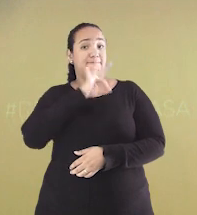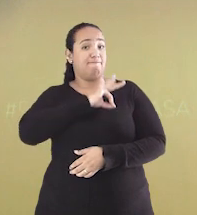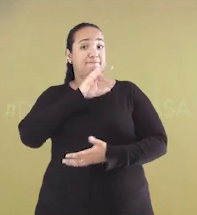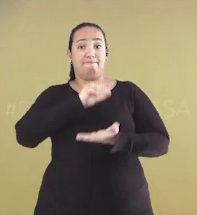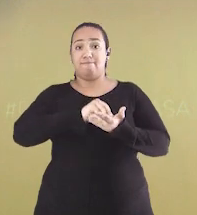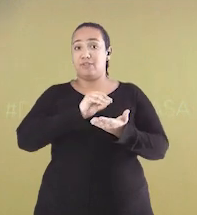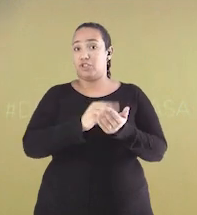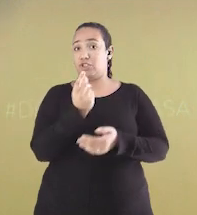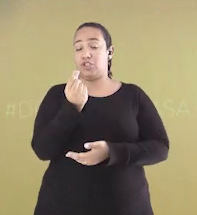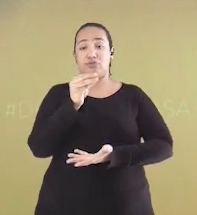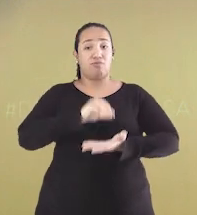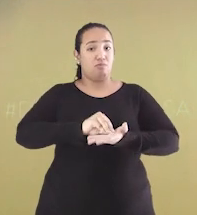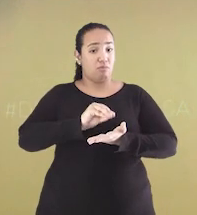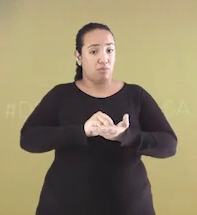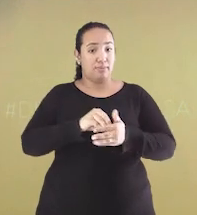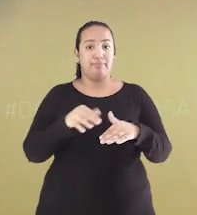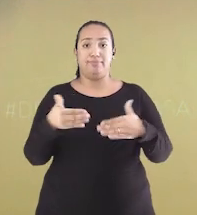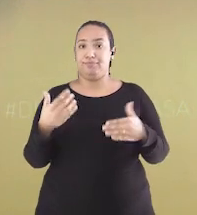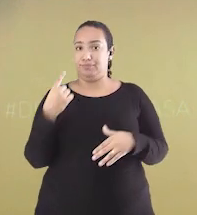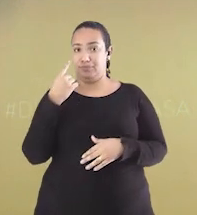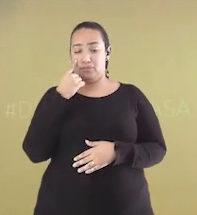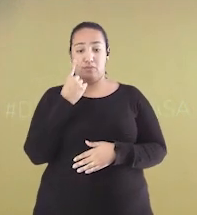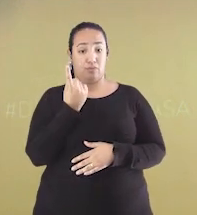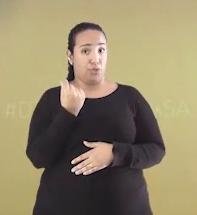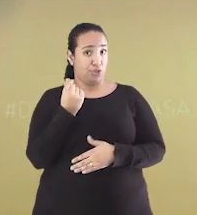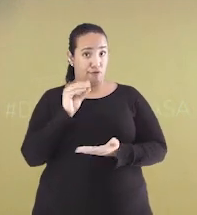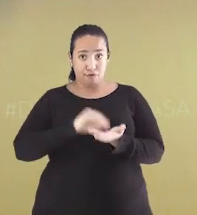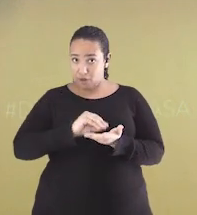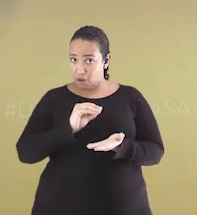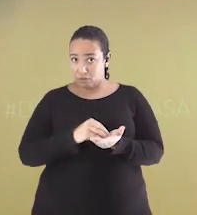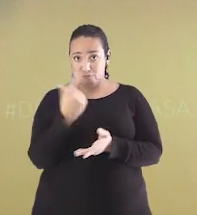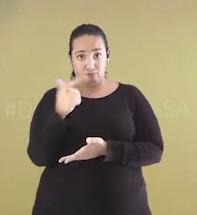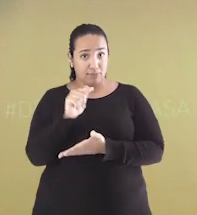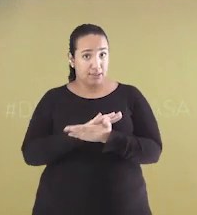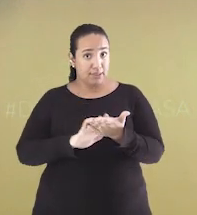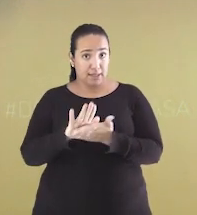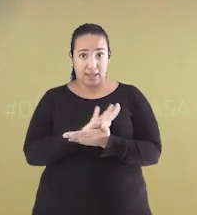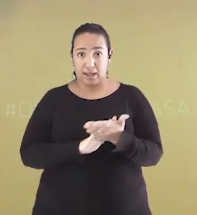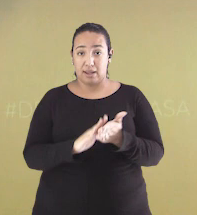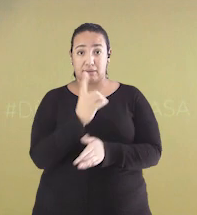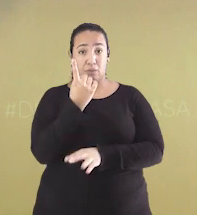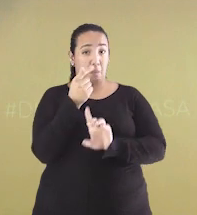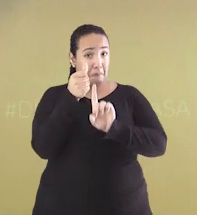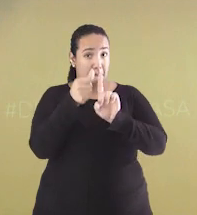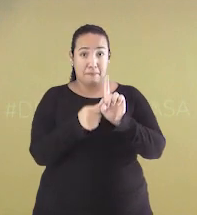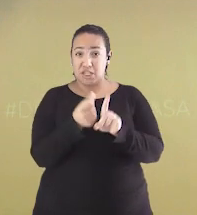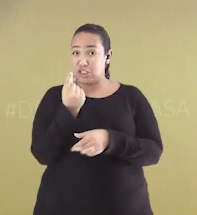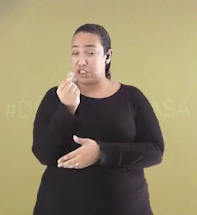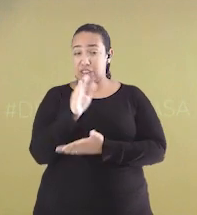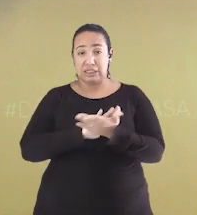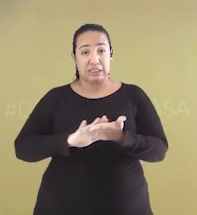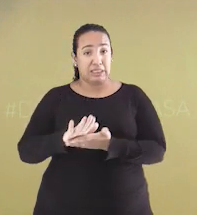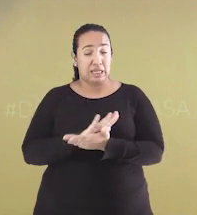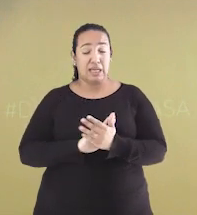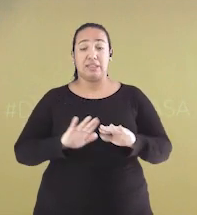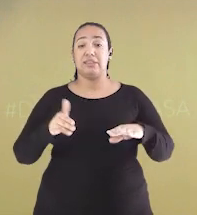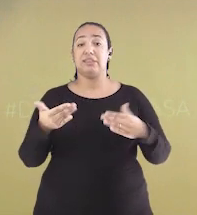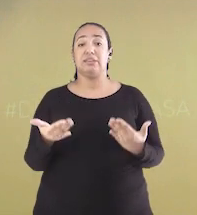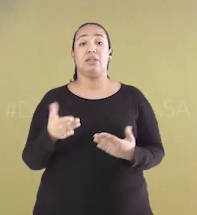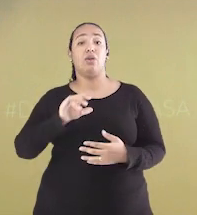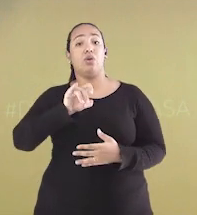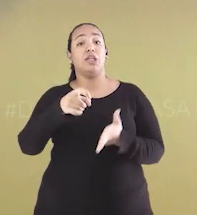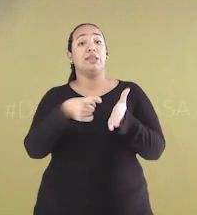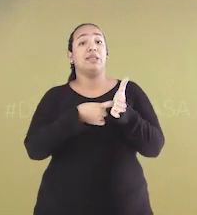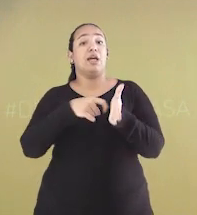um mês? Se ele tem um saldo negativo e deixar sem pagamento por um mês, a taxa de juros que vai